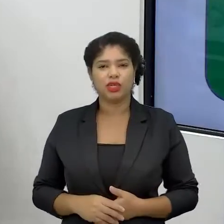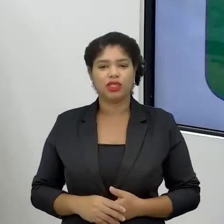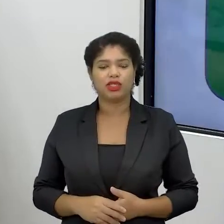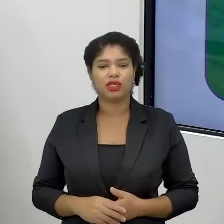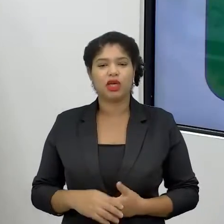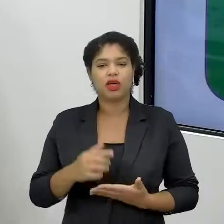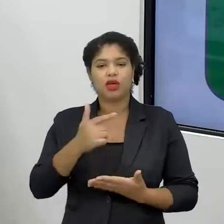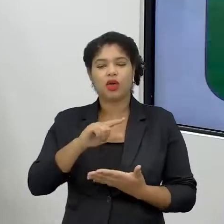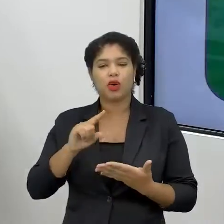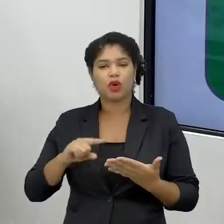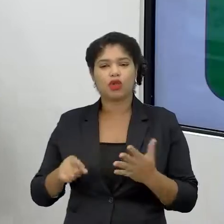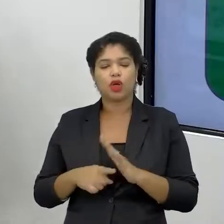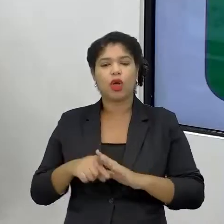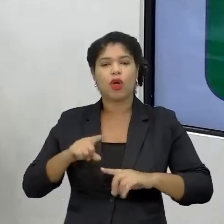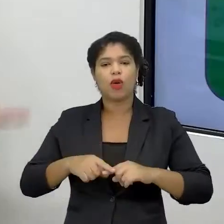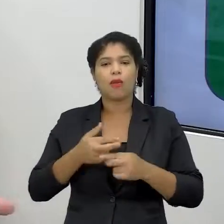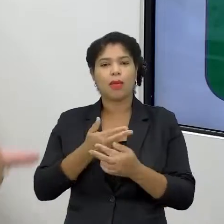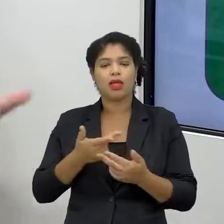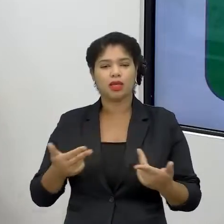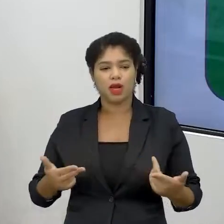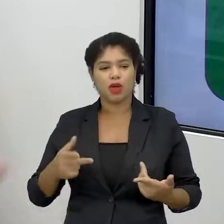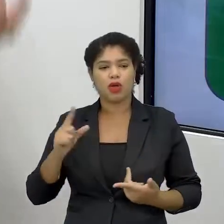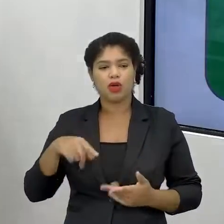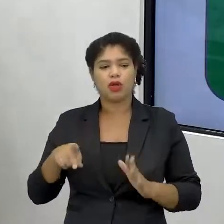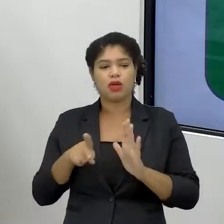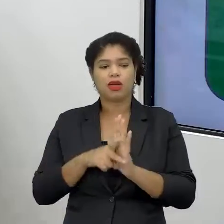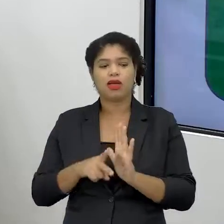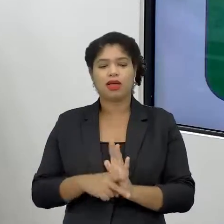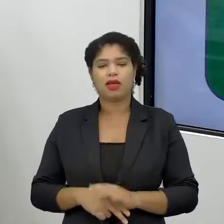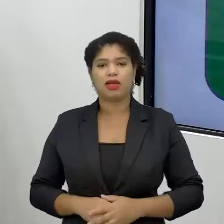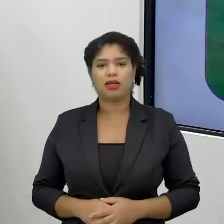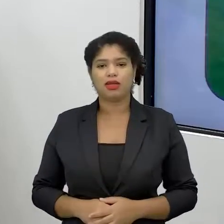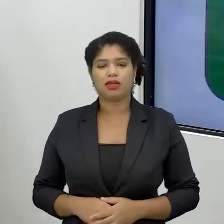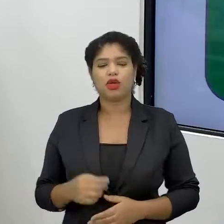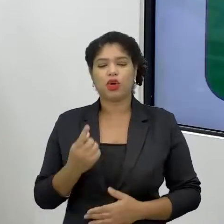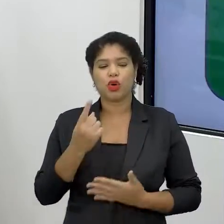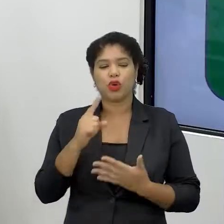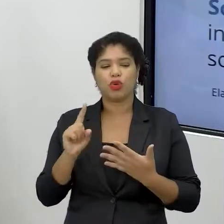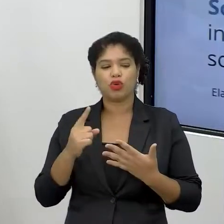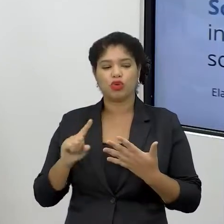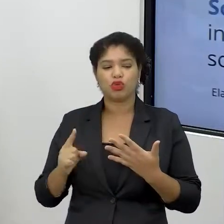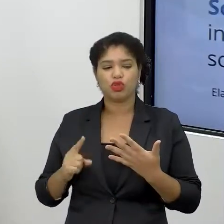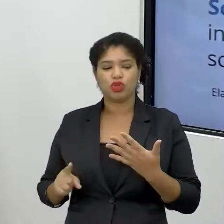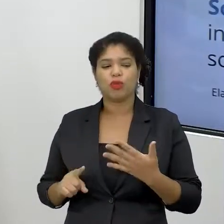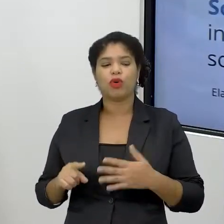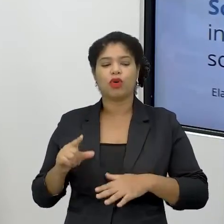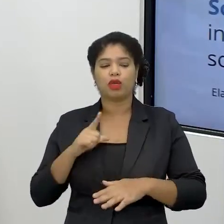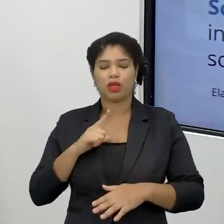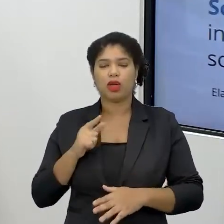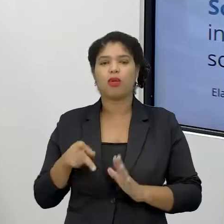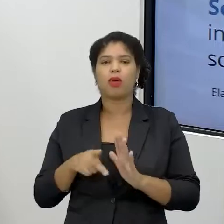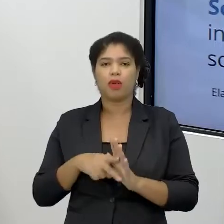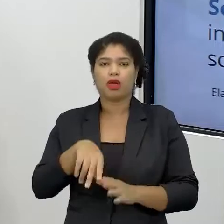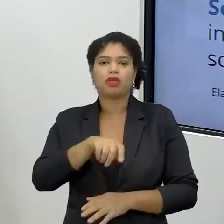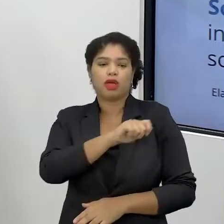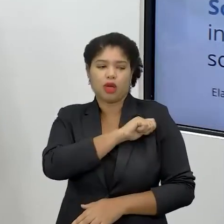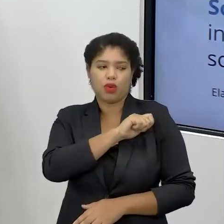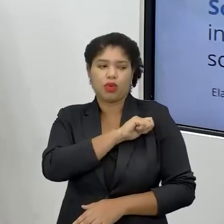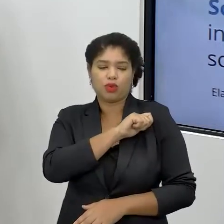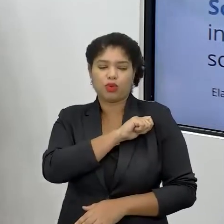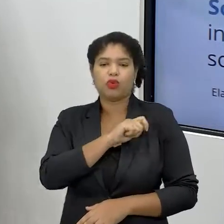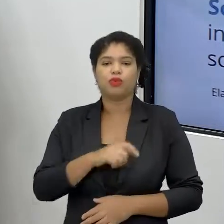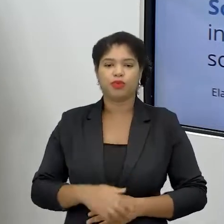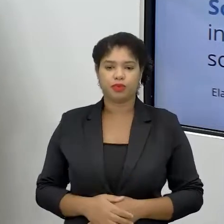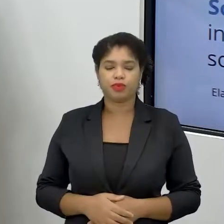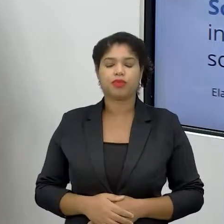só baixar lá o material, e como eu também falei na outra aula, o último é sempre as orientações dos estudantes. Então hoje vamos falar